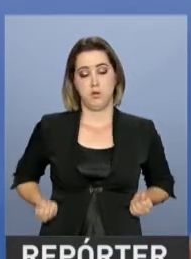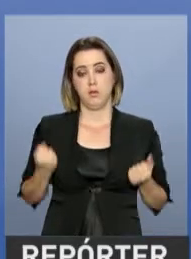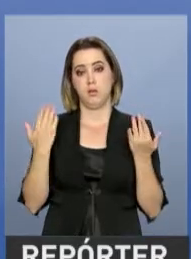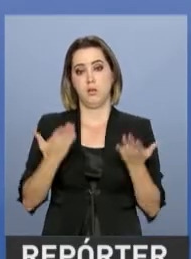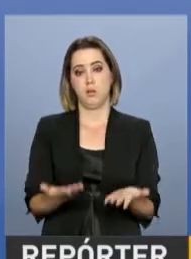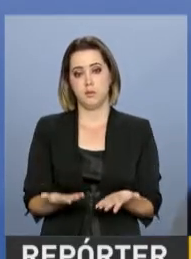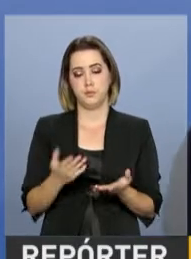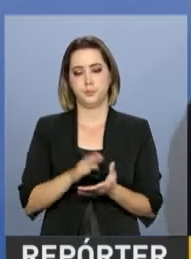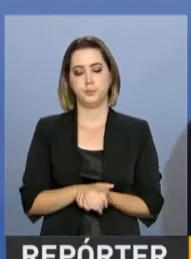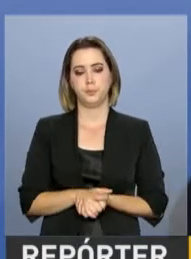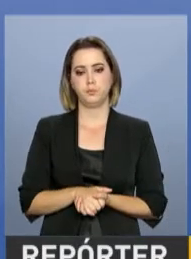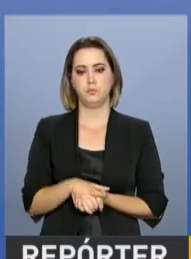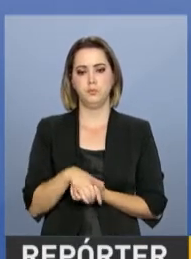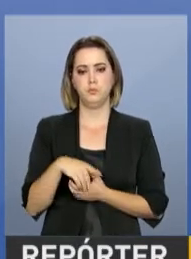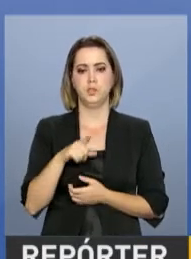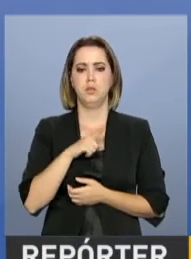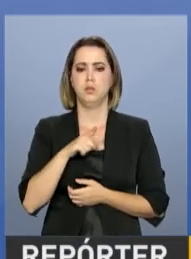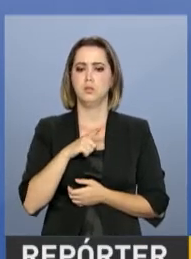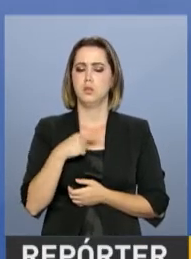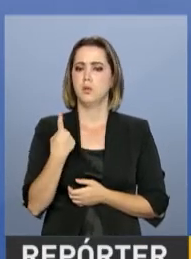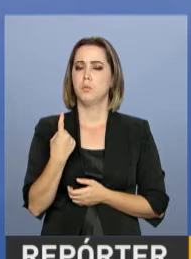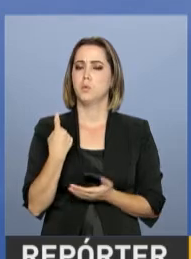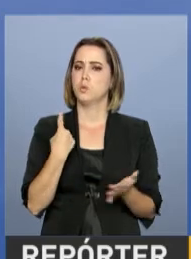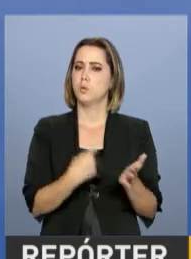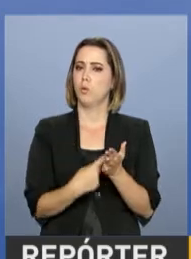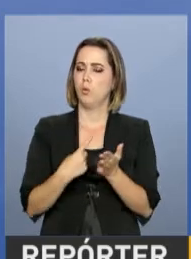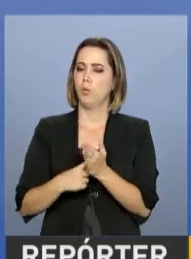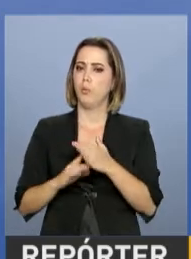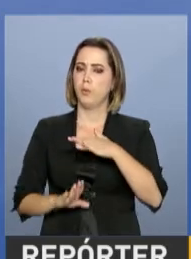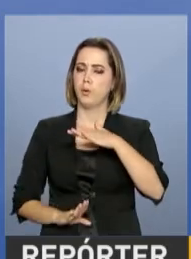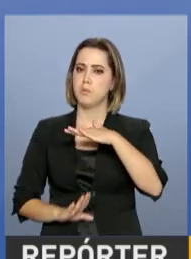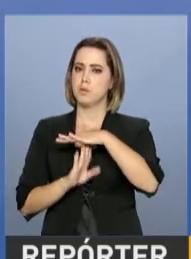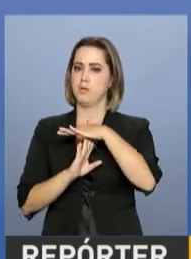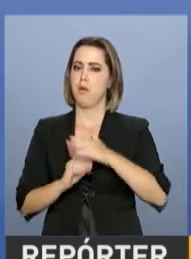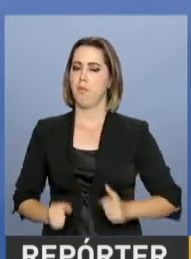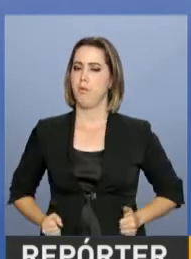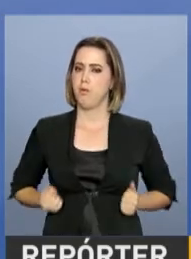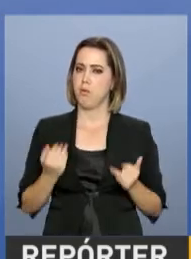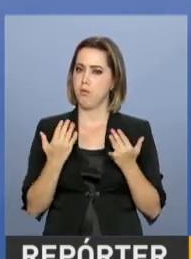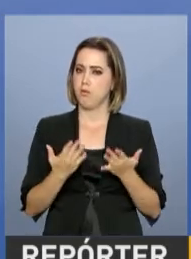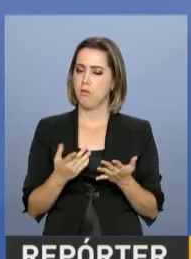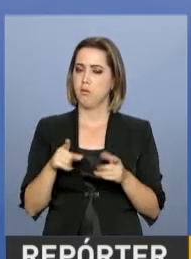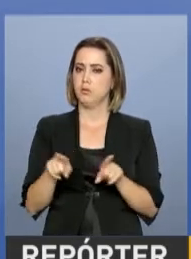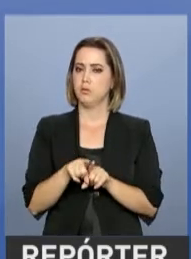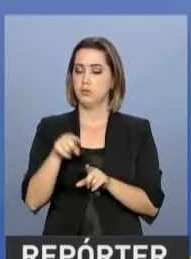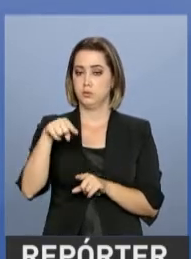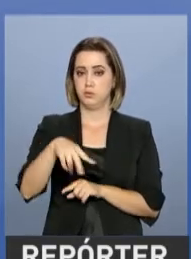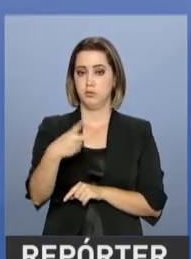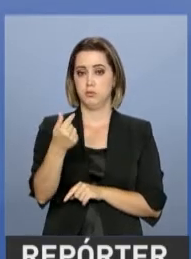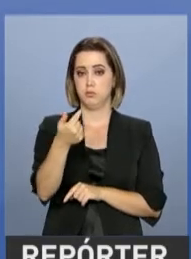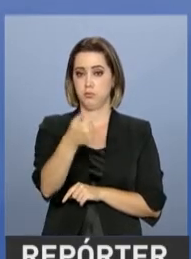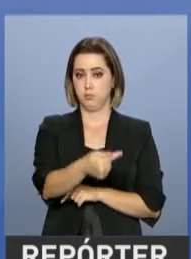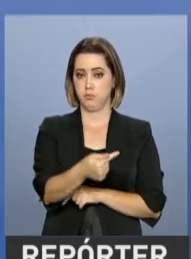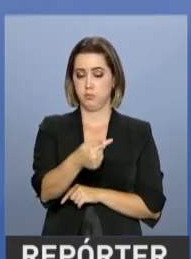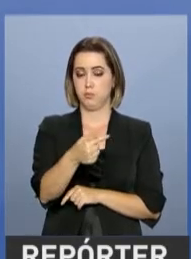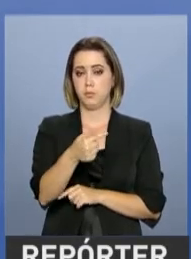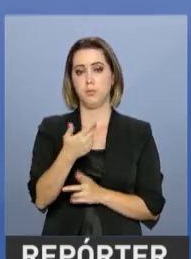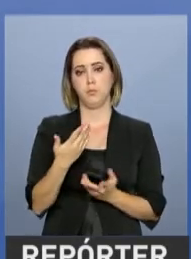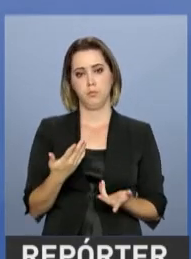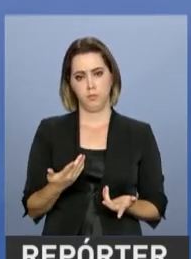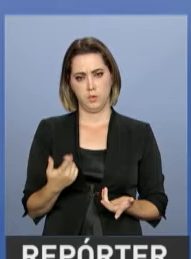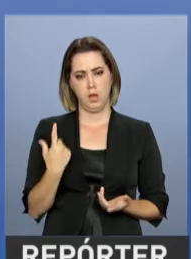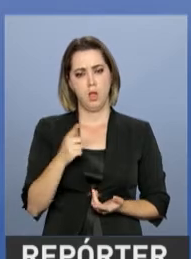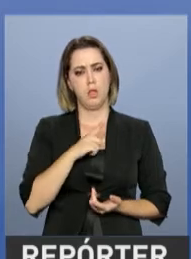o que existe é um compromisso nosso de cumprir a meta de resultado primário para 2017 pontos a